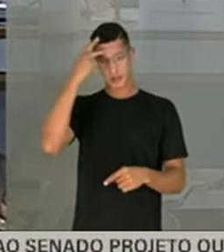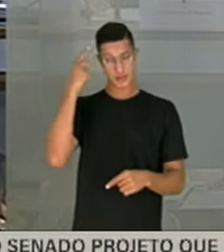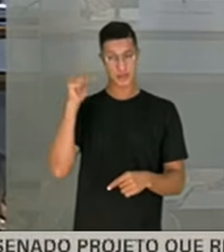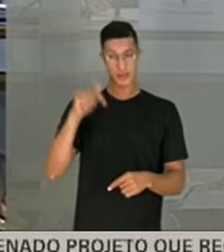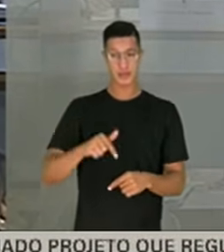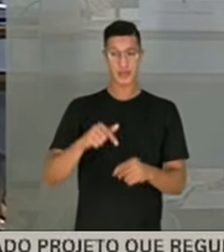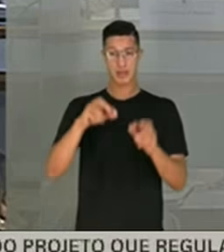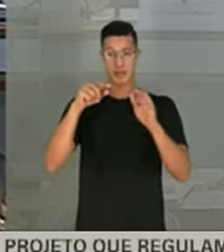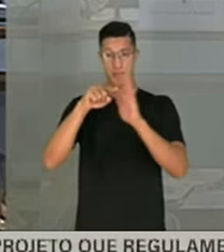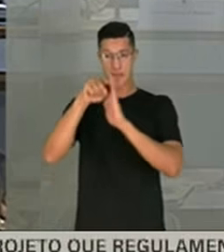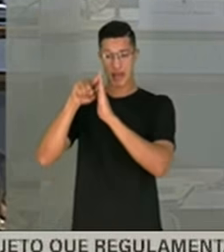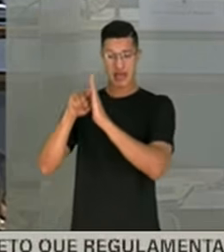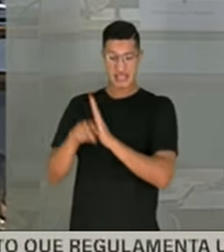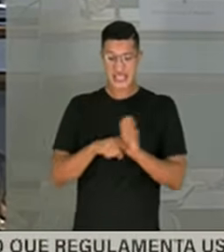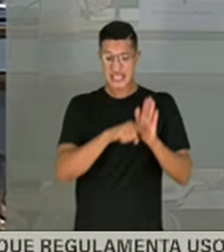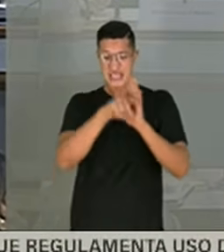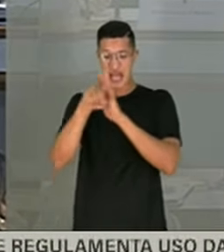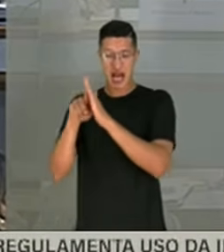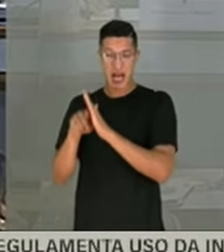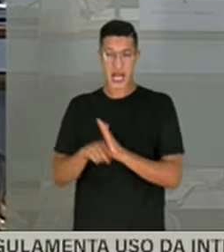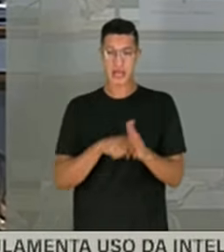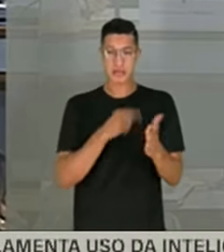pessoas